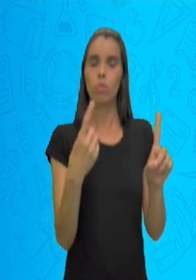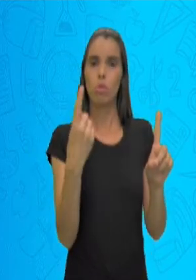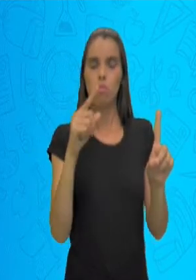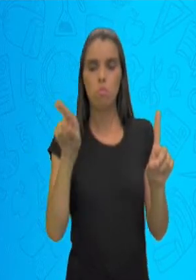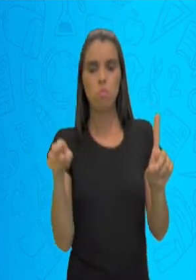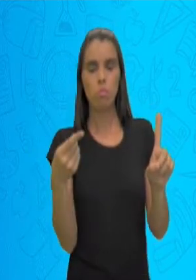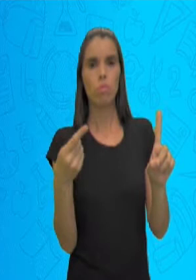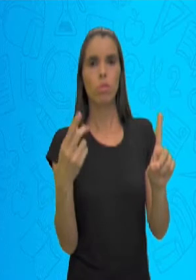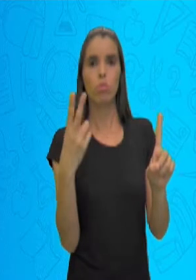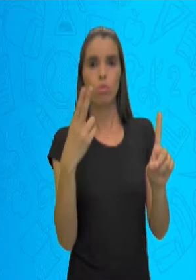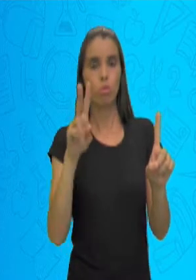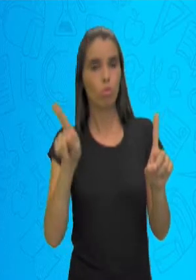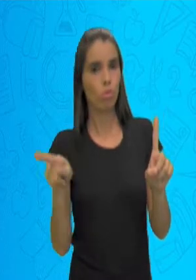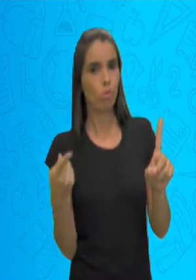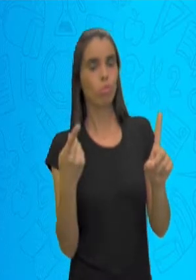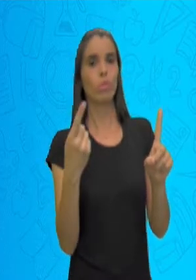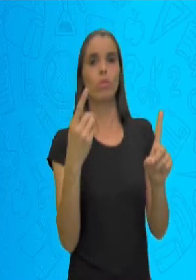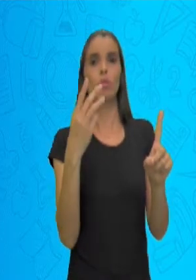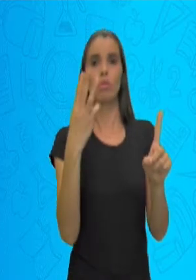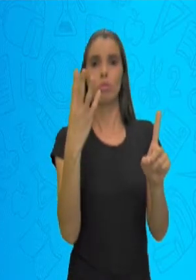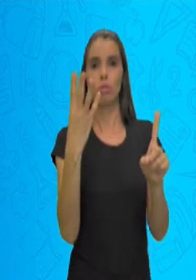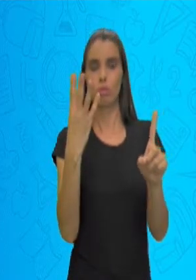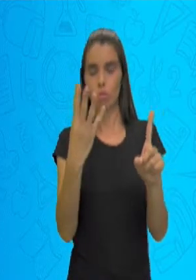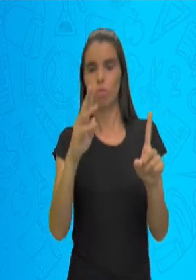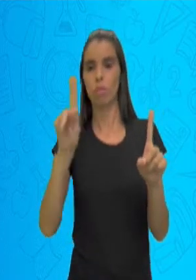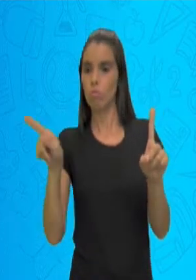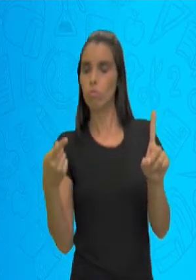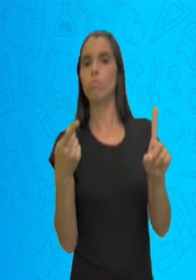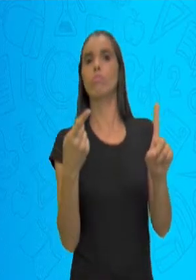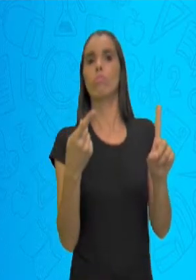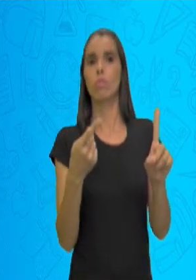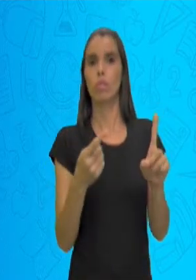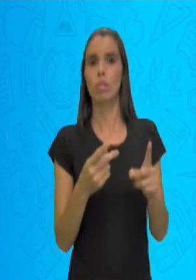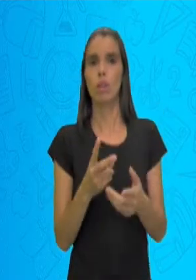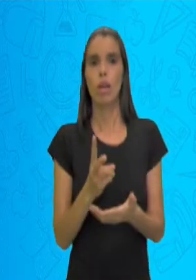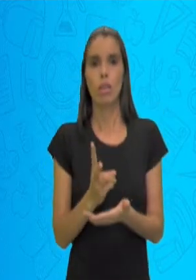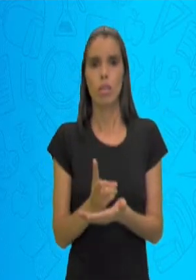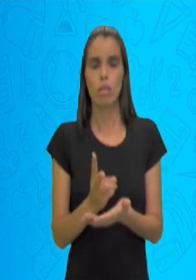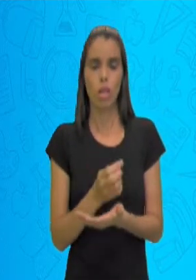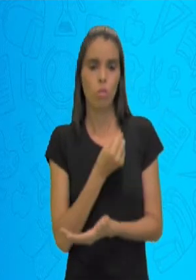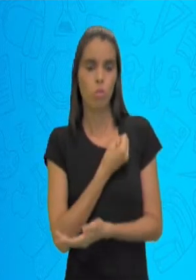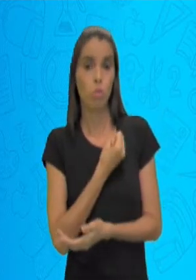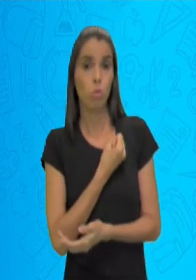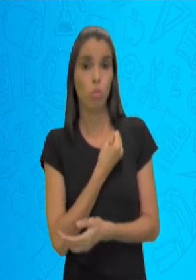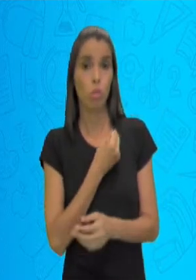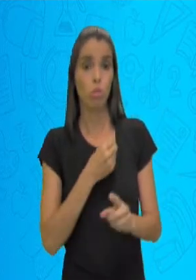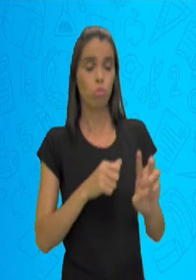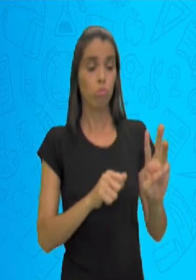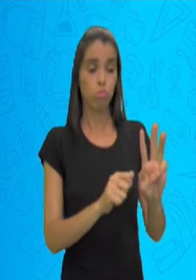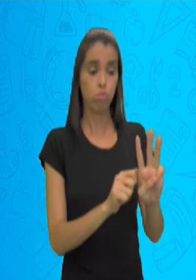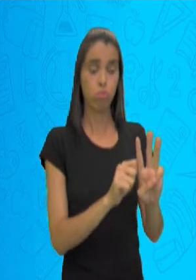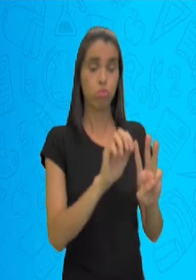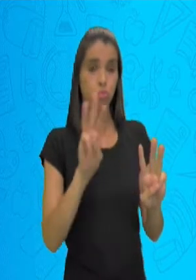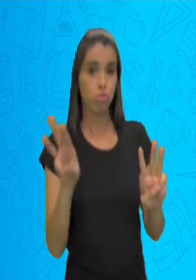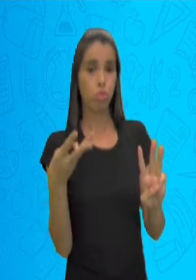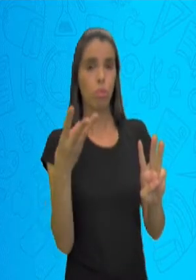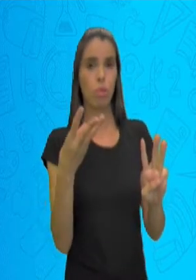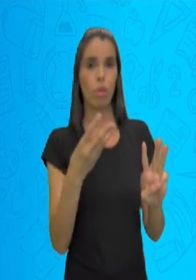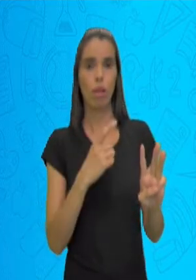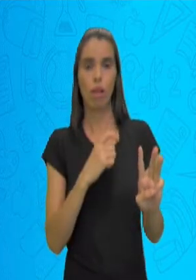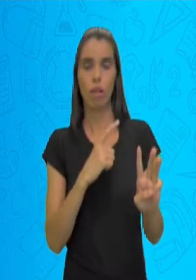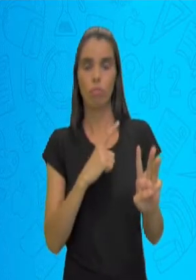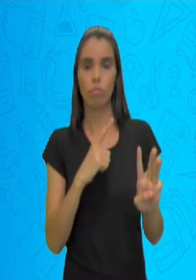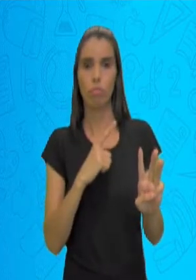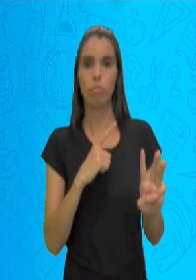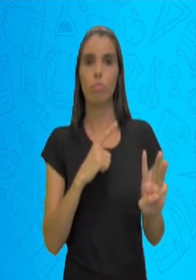por 4 algarismos. E esse número vai ser bem importante para vocês entenderem os nossos